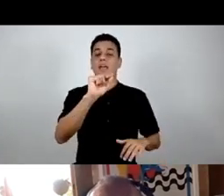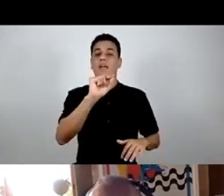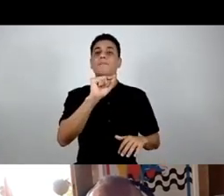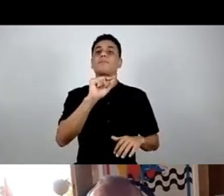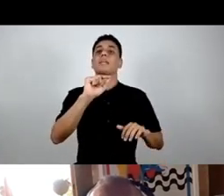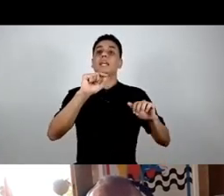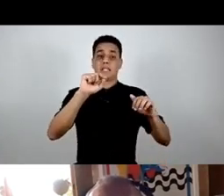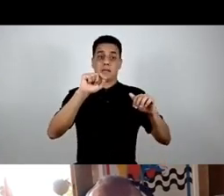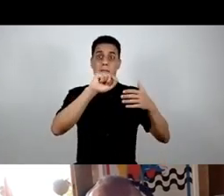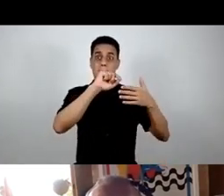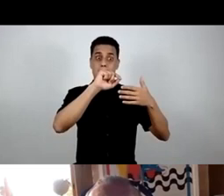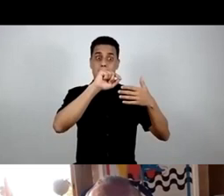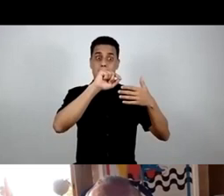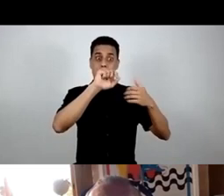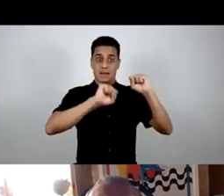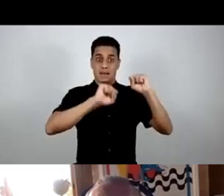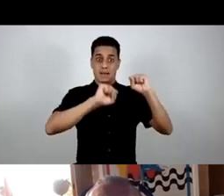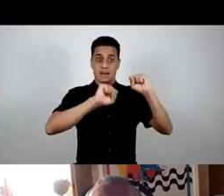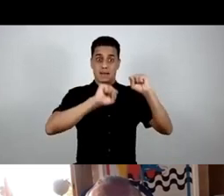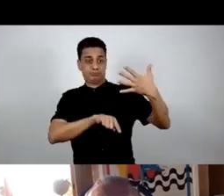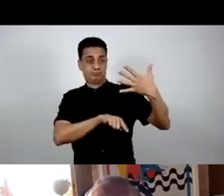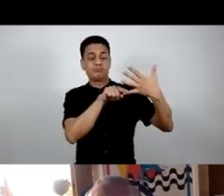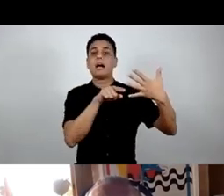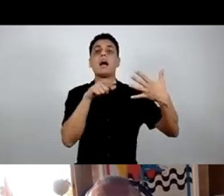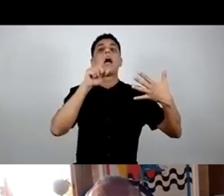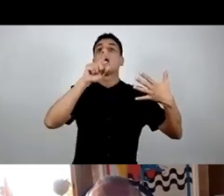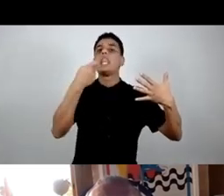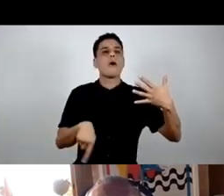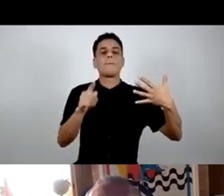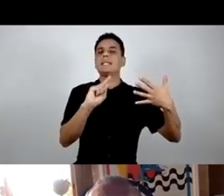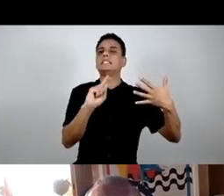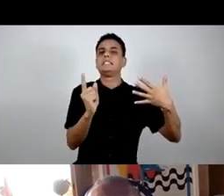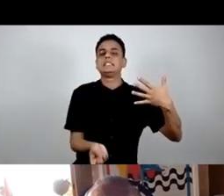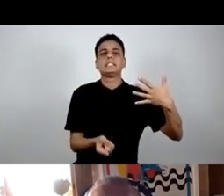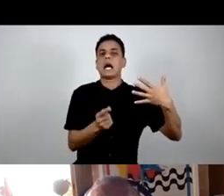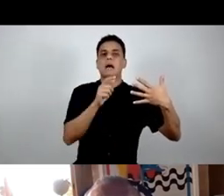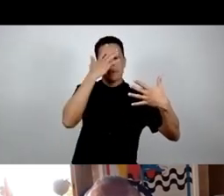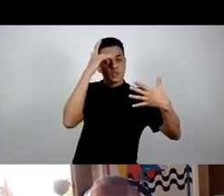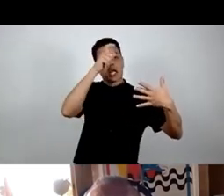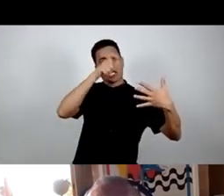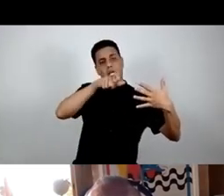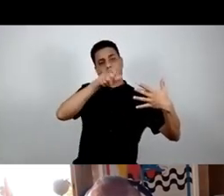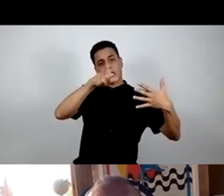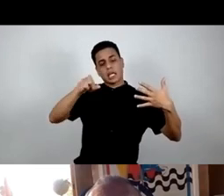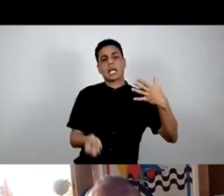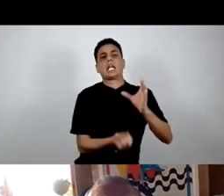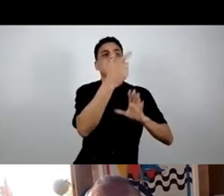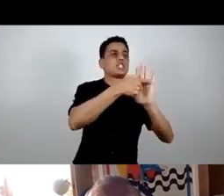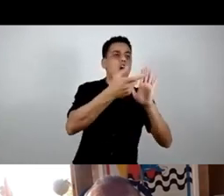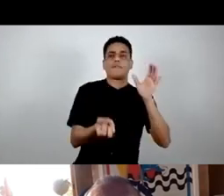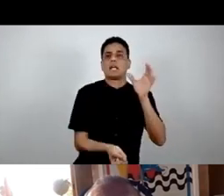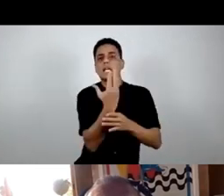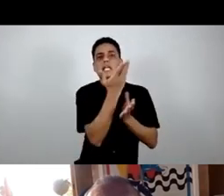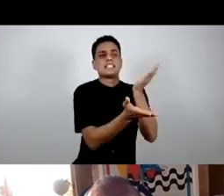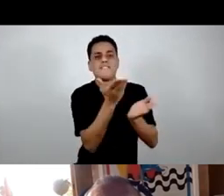elas independem de suporte físico, elas trabalham com indivíduos criando apps, software,